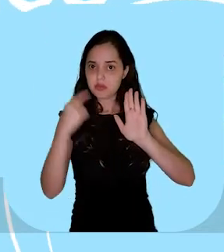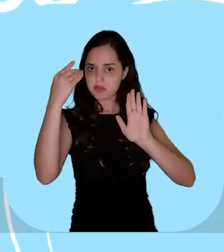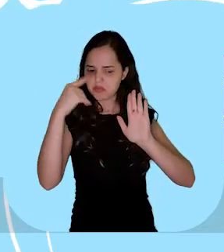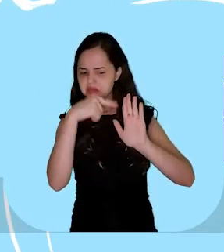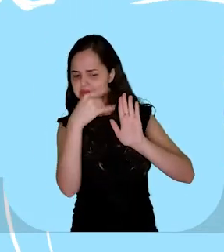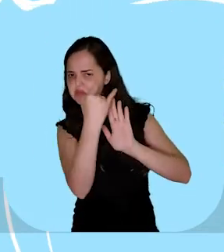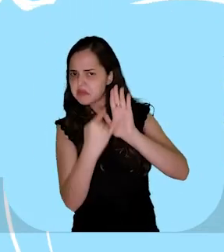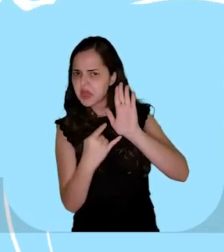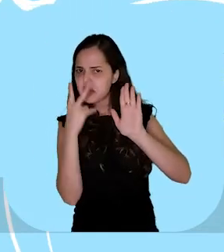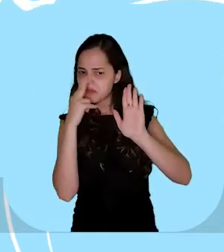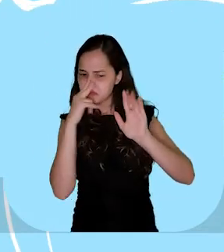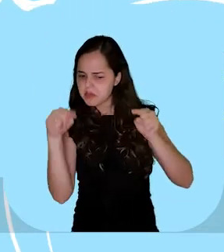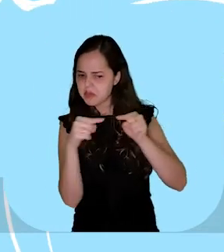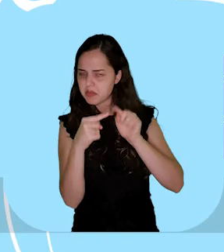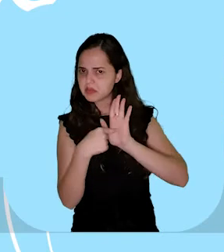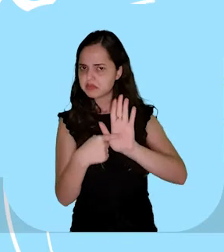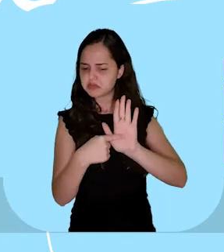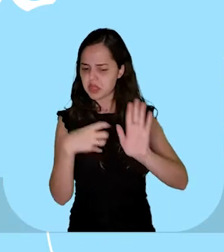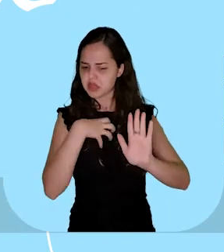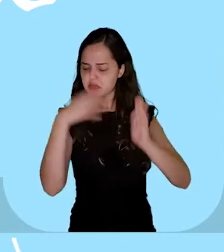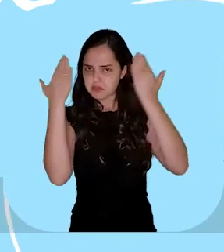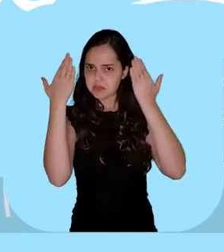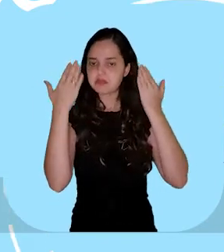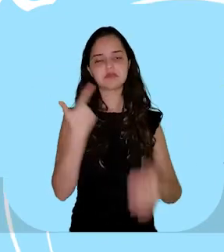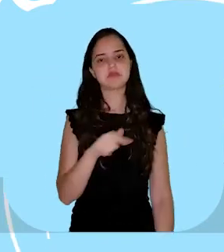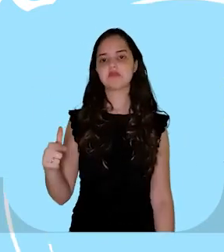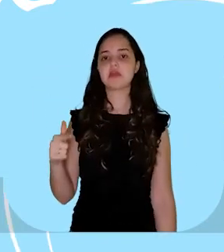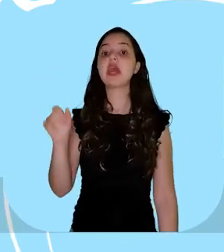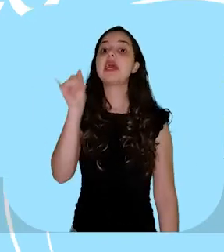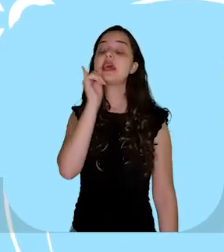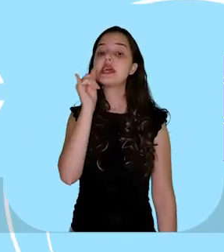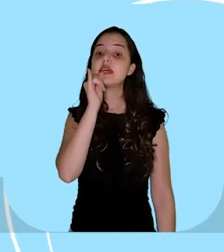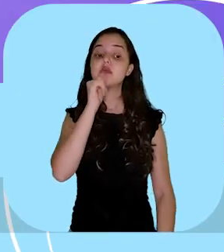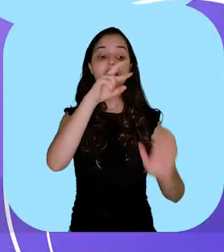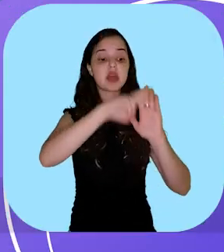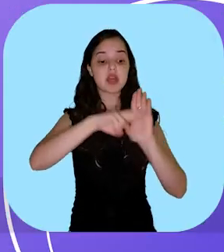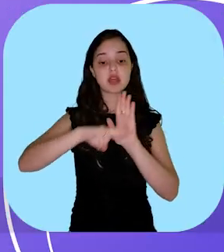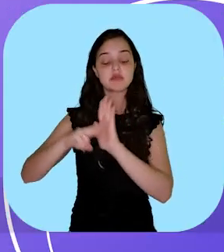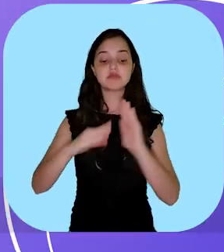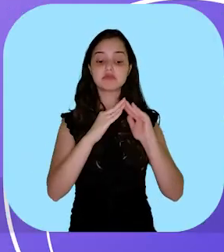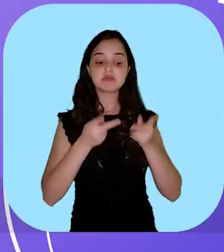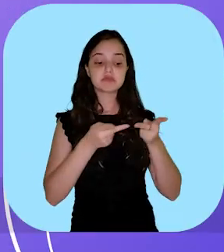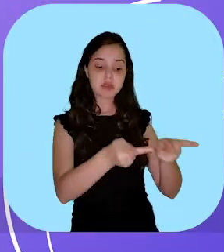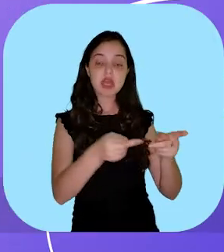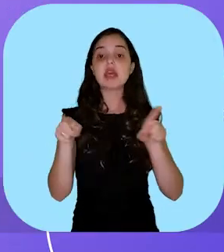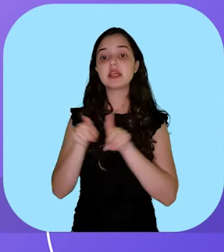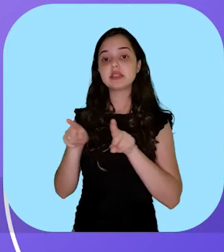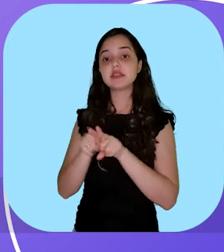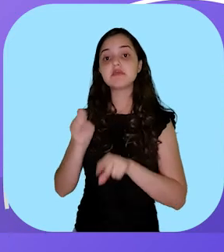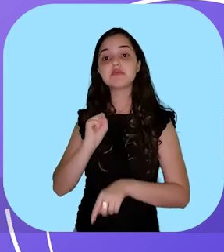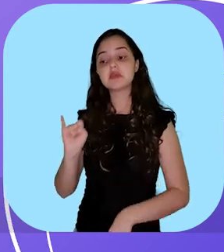como finalidade produzir diagnóstico psicológico. Alguns exemplos são os relatórios de visita domiciliar e